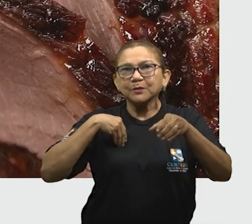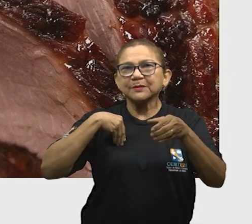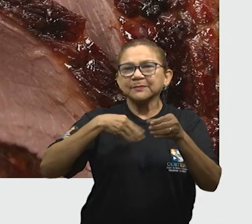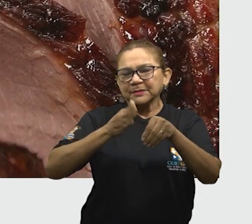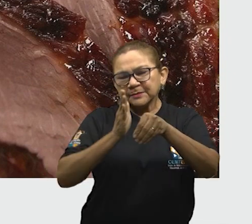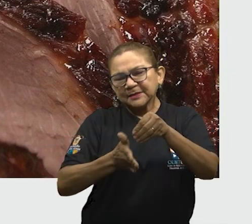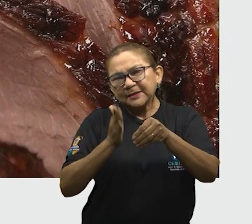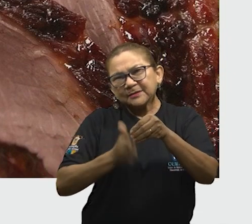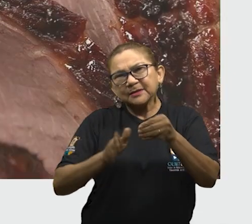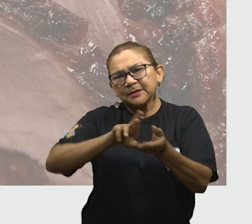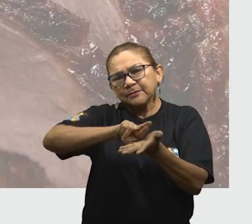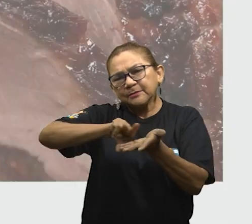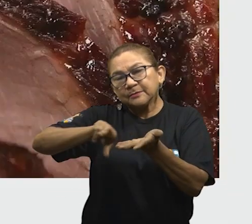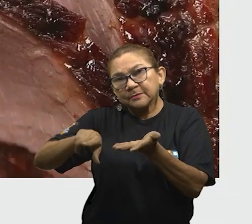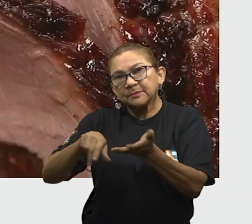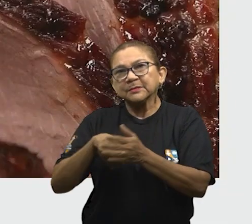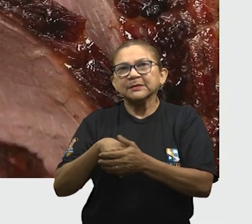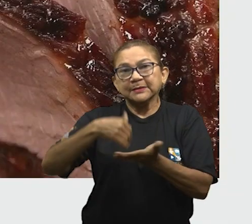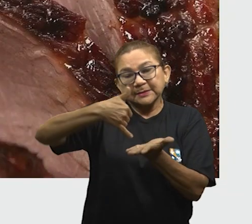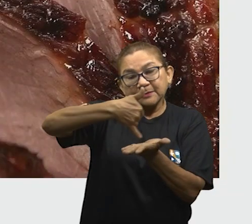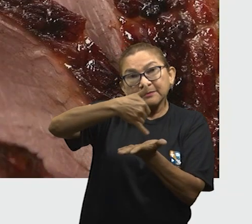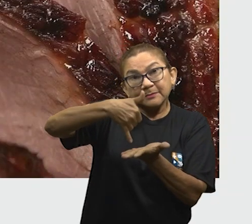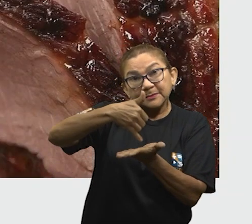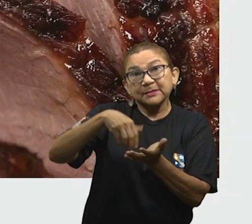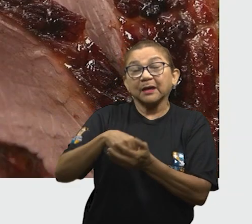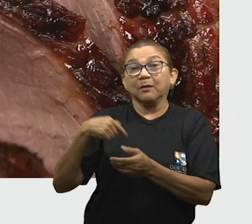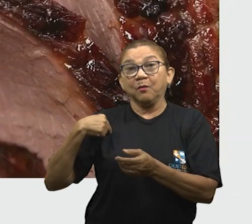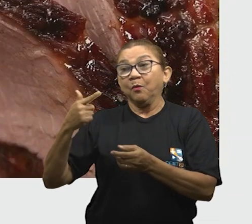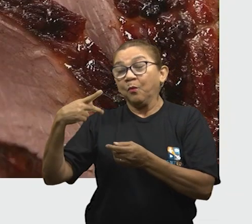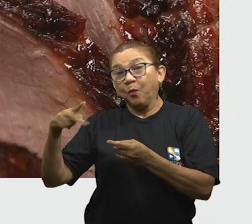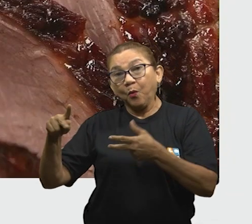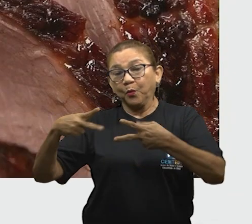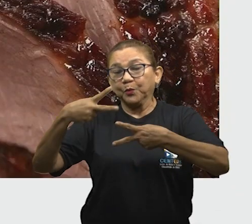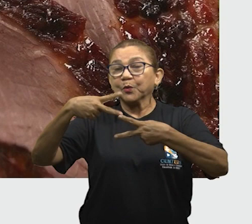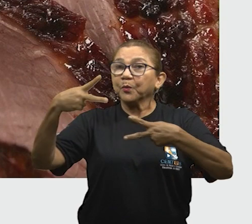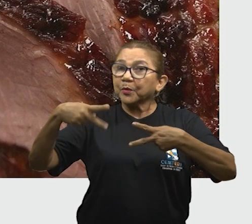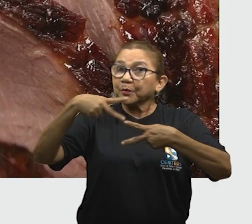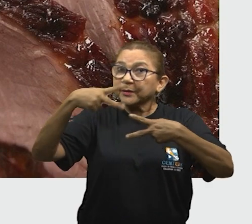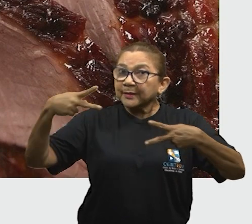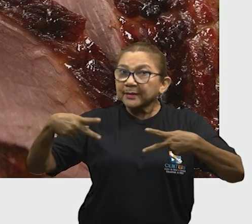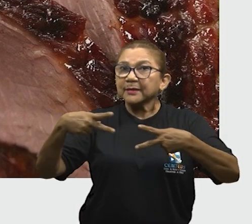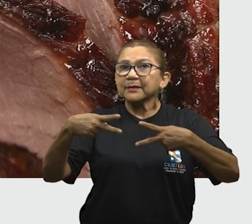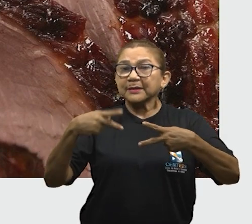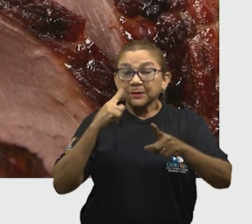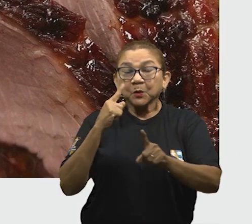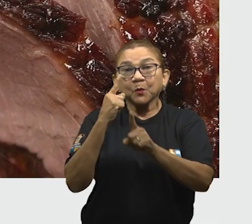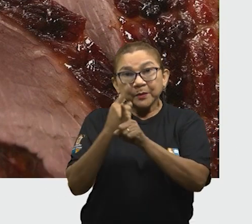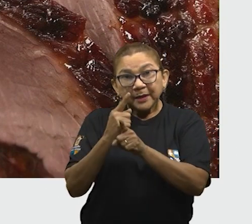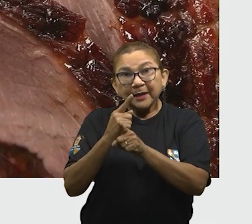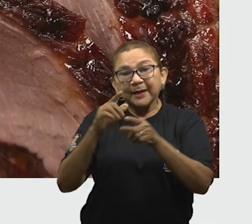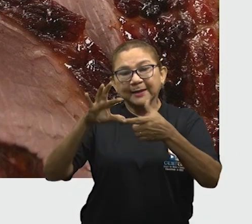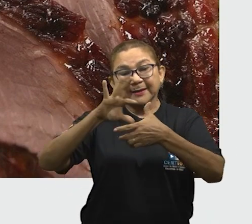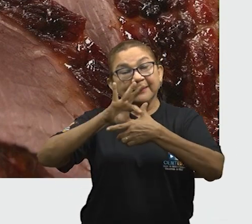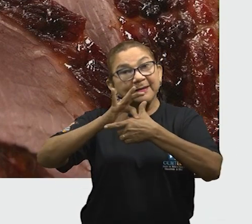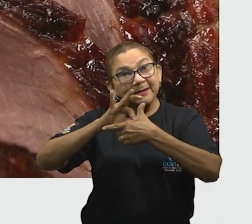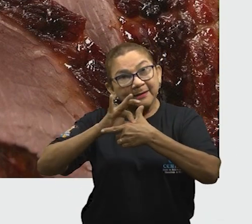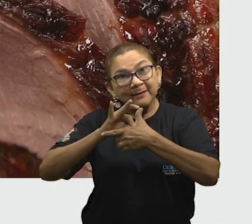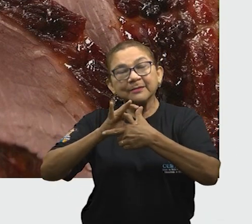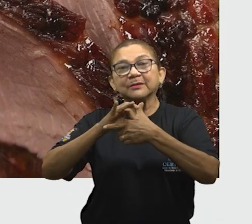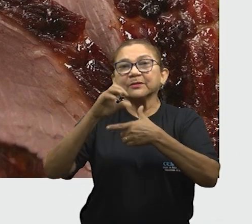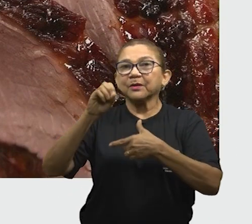castanhas, entre outros. Proteínas são facilmente encontradas em carnes, ovos, verduras